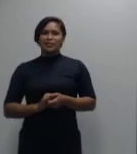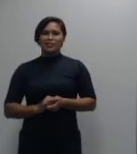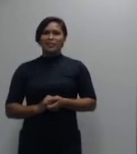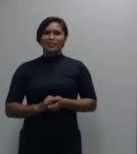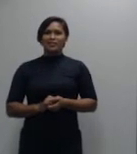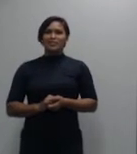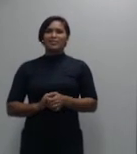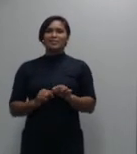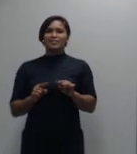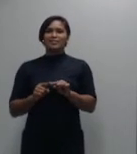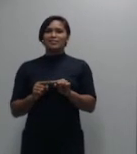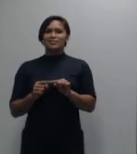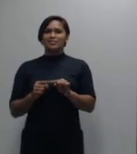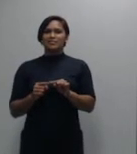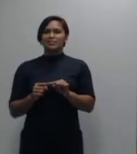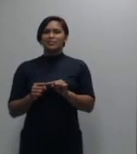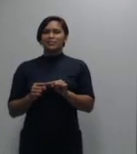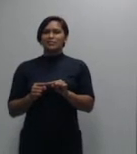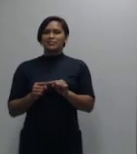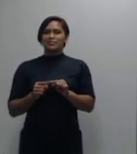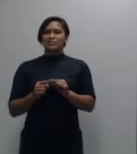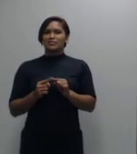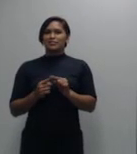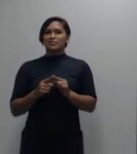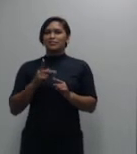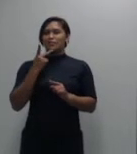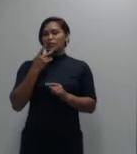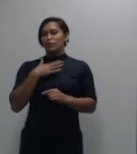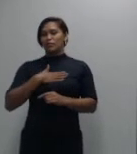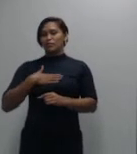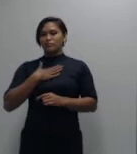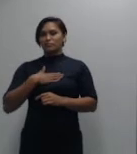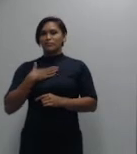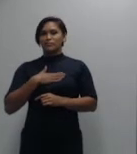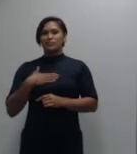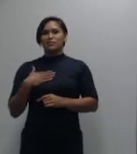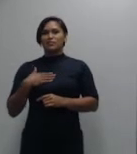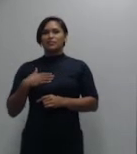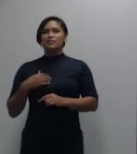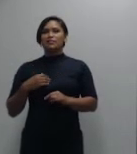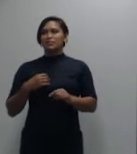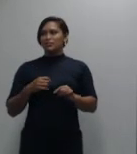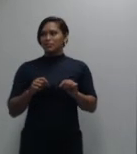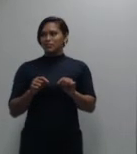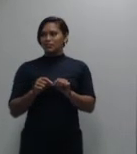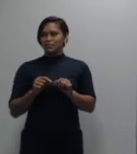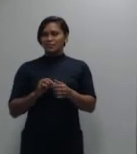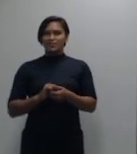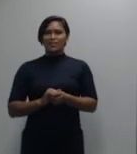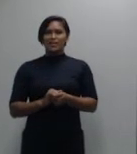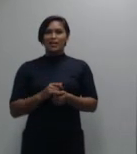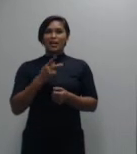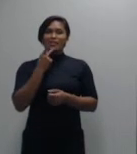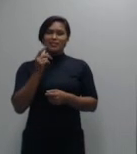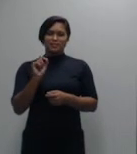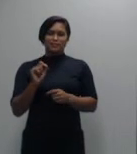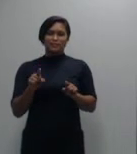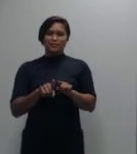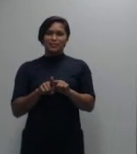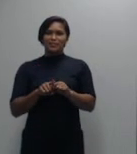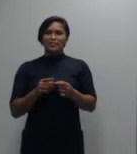eu então que de ouvir as ponderações de sua excelência